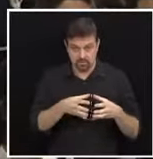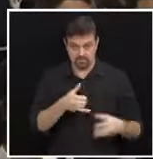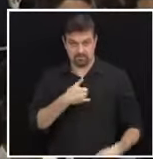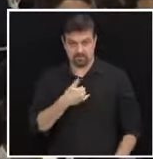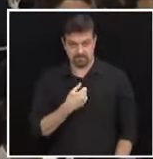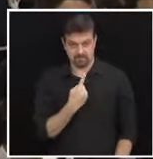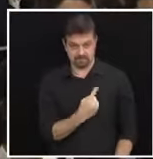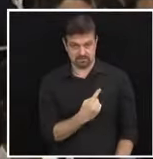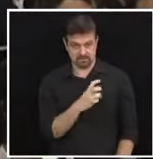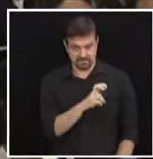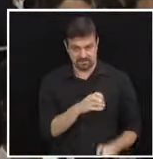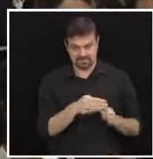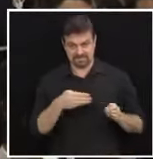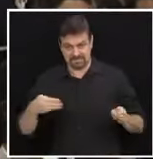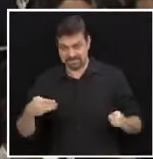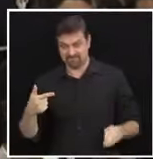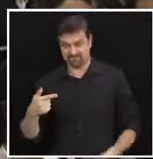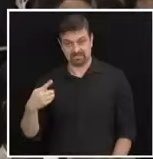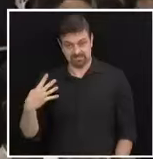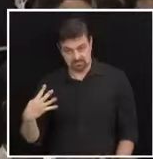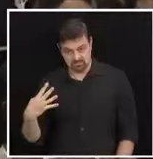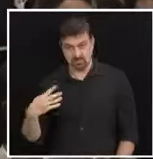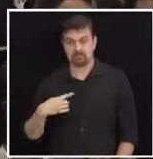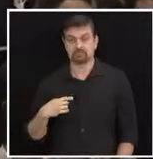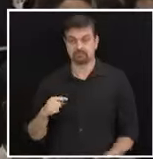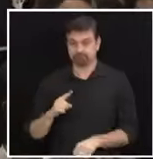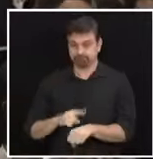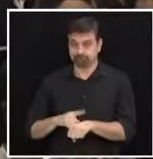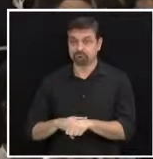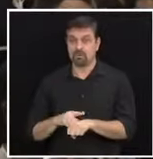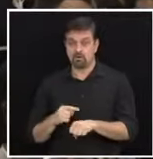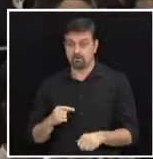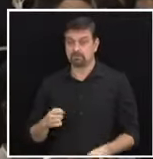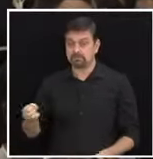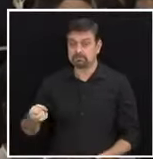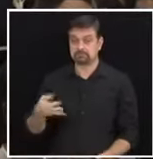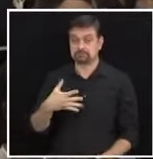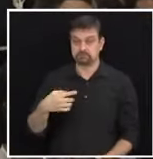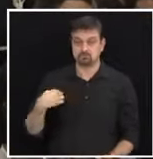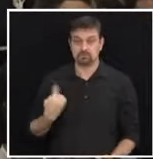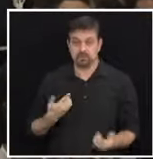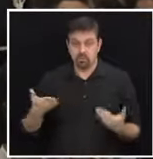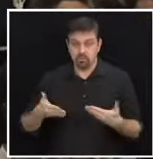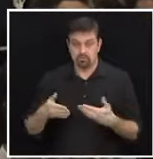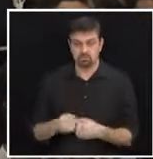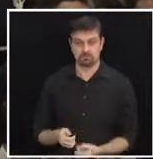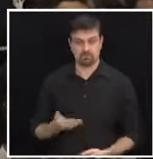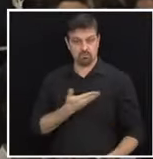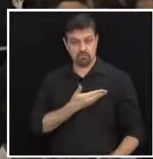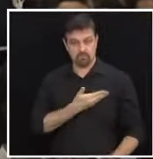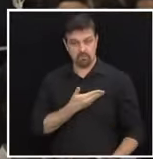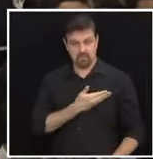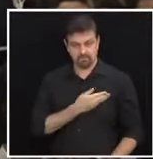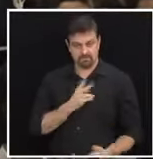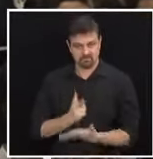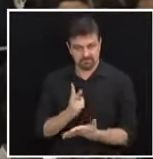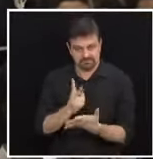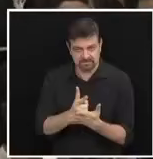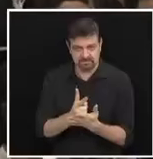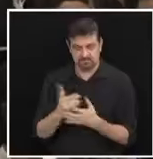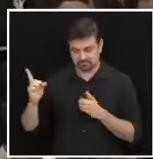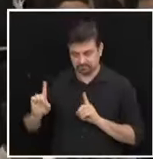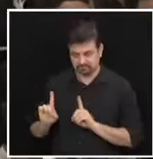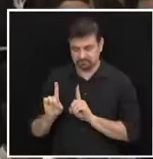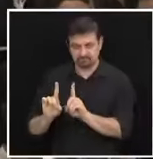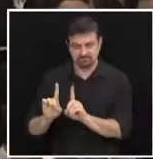que é muito importante. E também mais uma novidade para o programa de hoje, que é o meu parceiro, meu companheiro, que sempre aparece aqui no programa